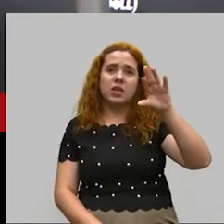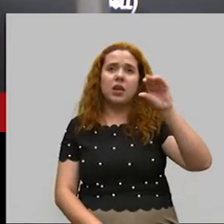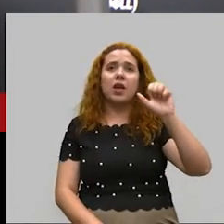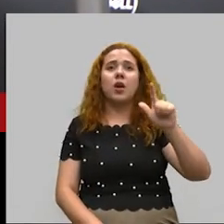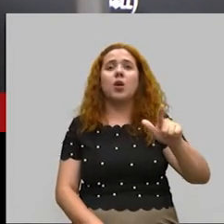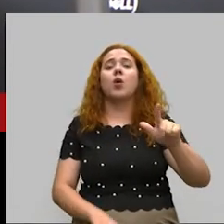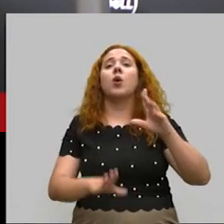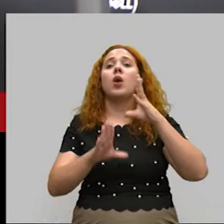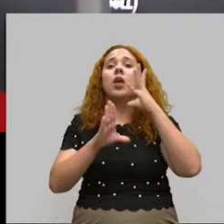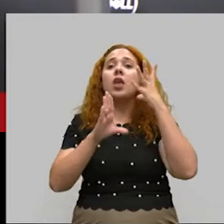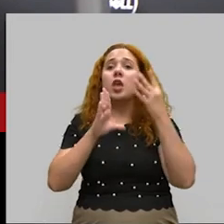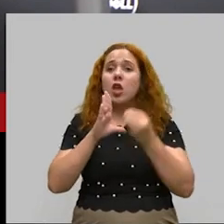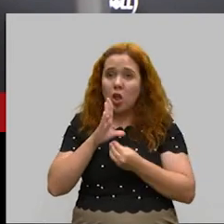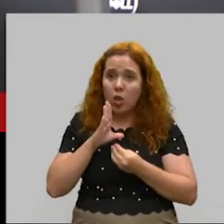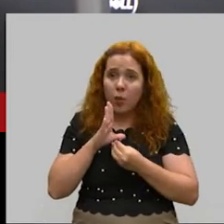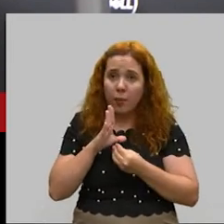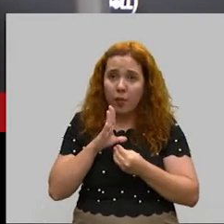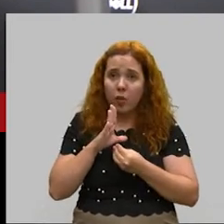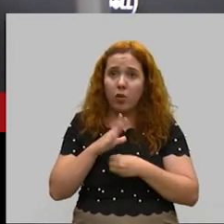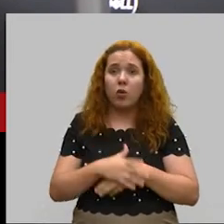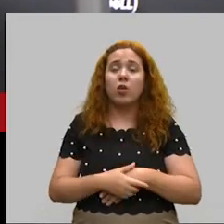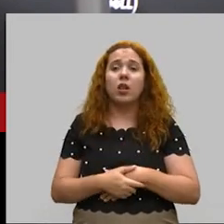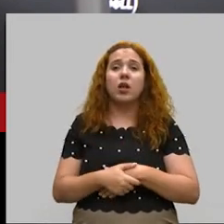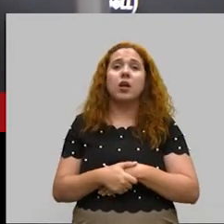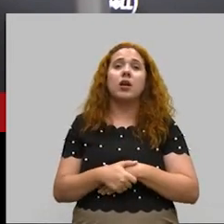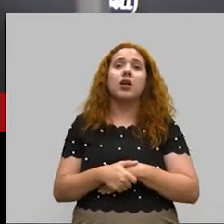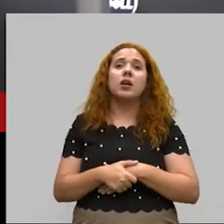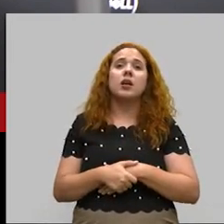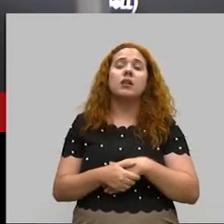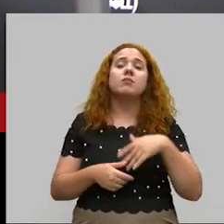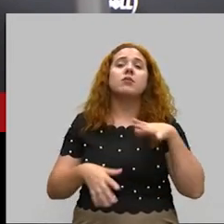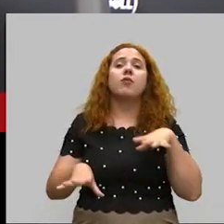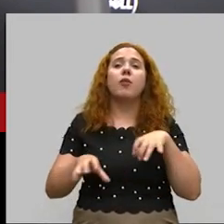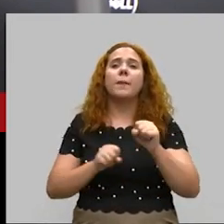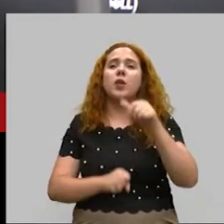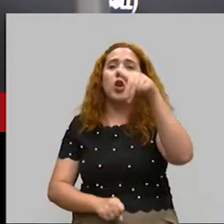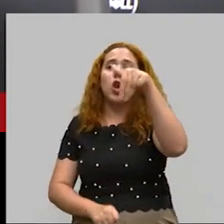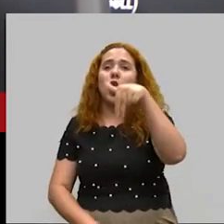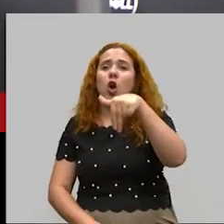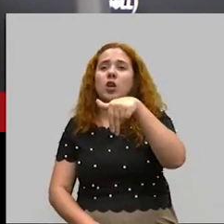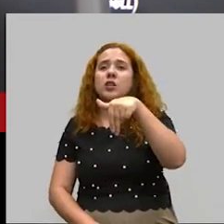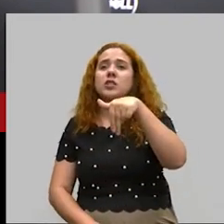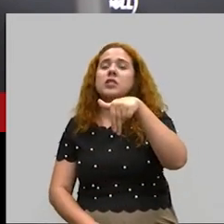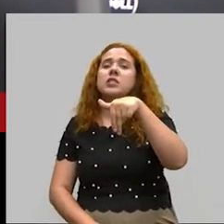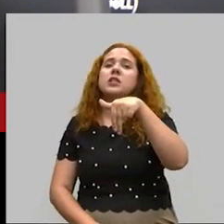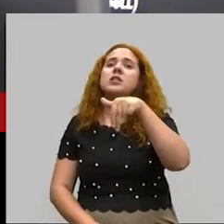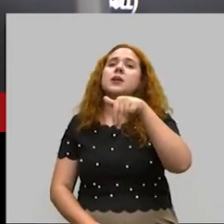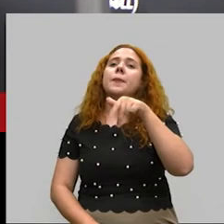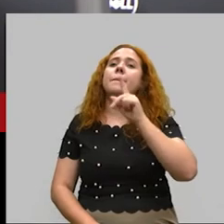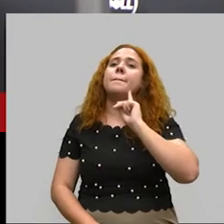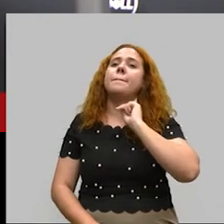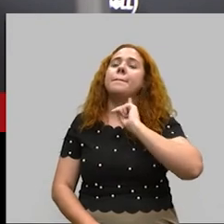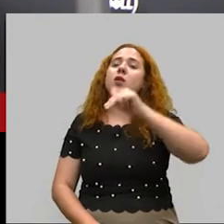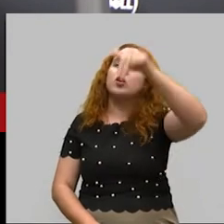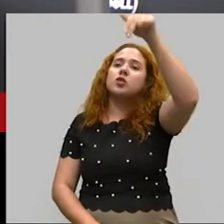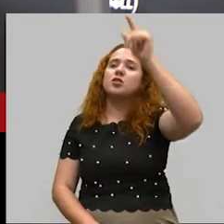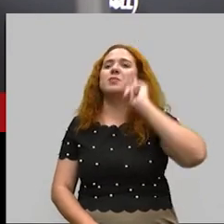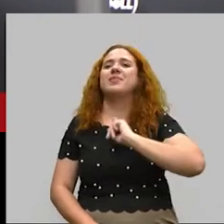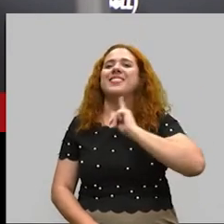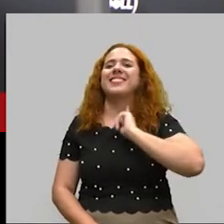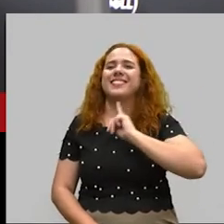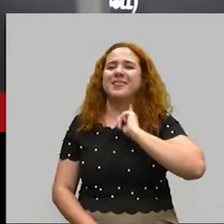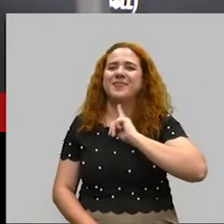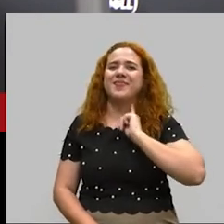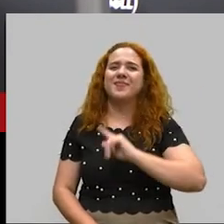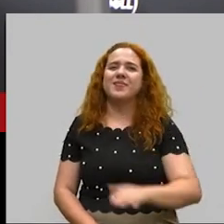eh Buriti do Meio no município de São Francisco ali no norte de Minas né eu faço o curso de licenciatura e educação do Campo né na UFV a